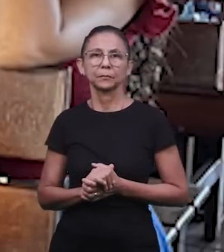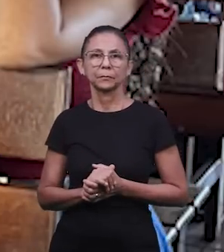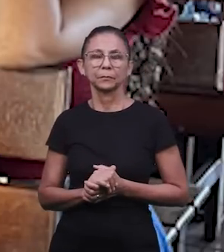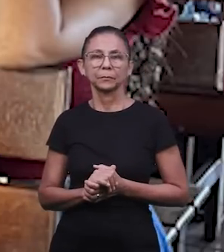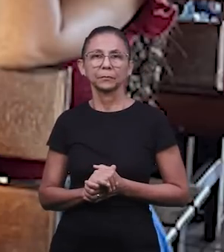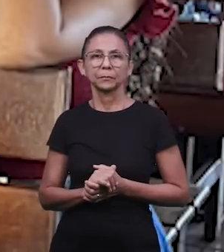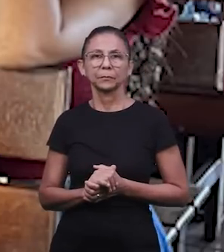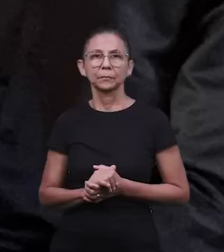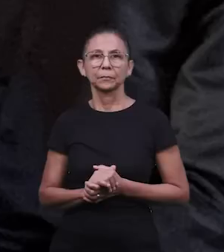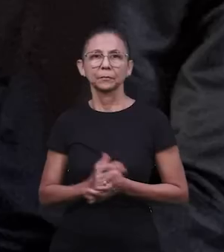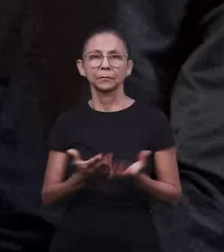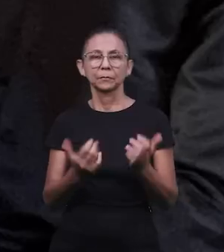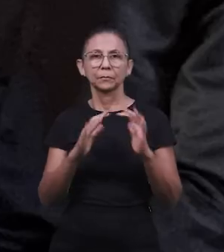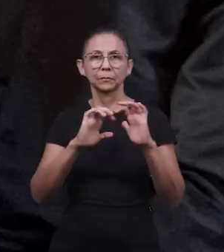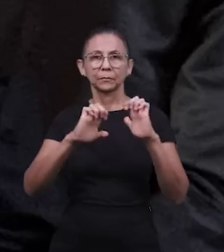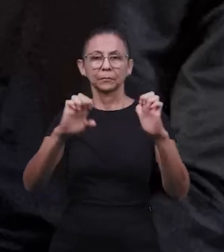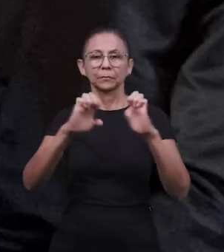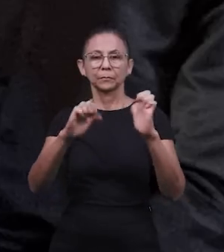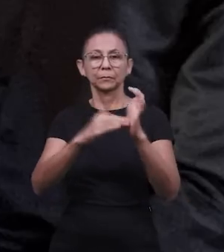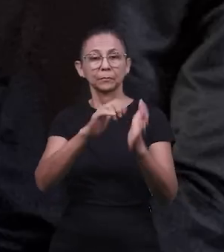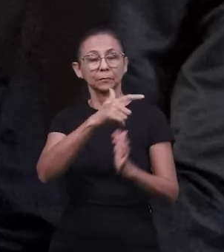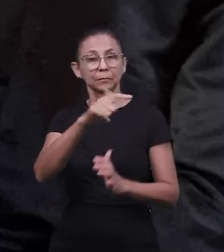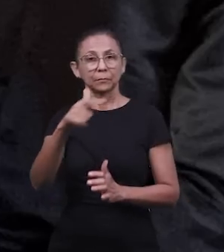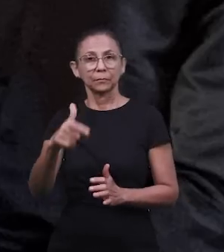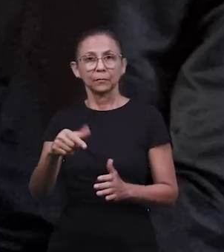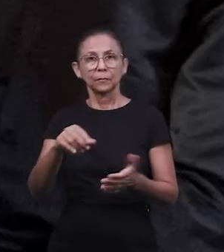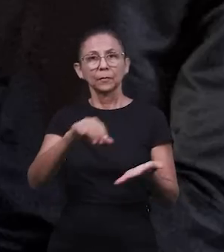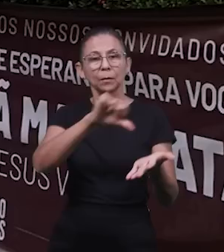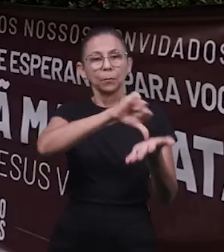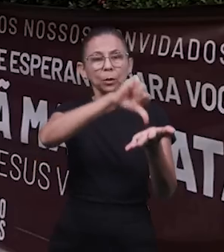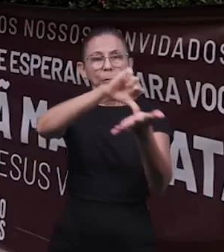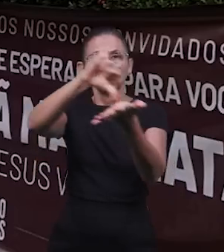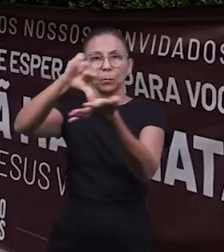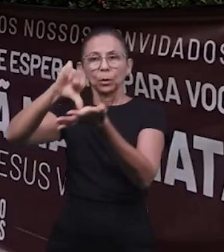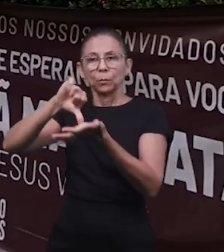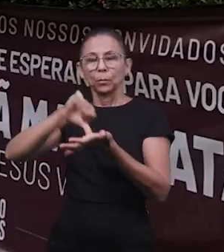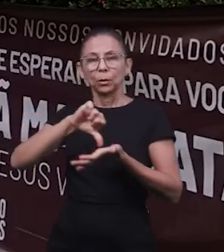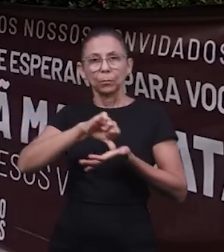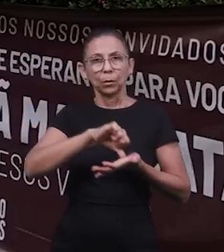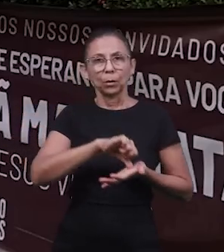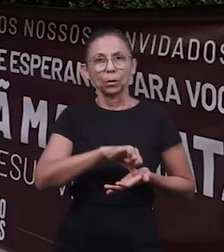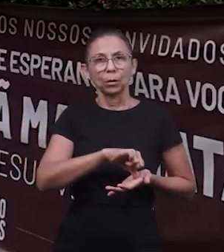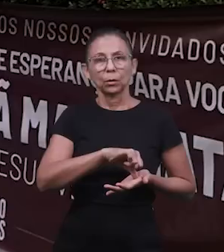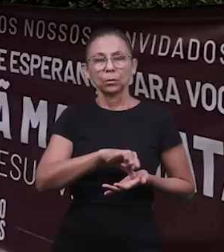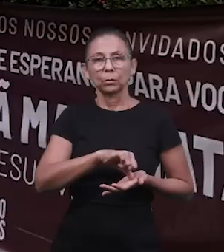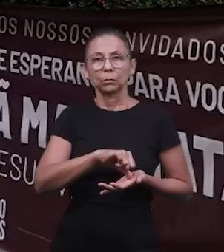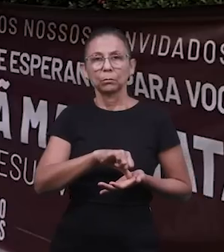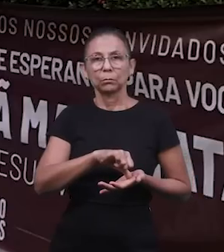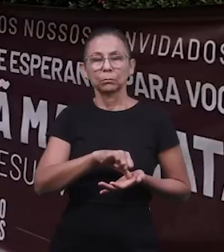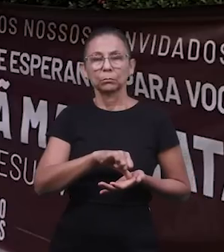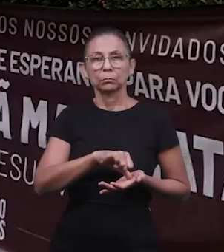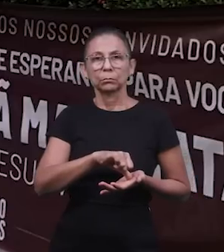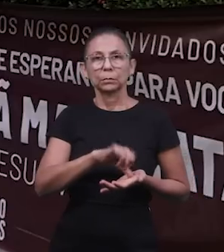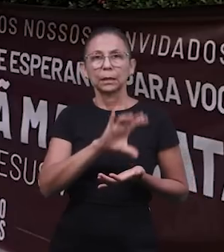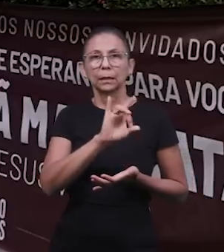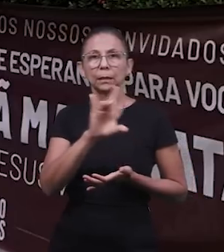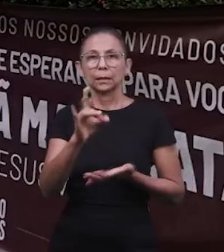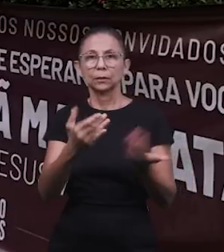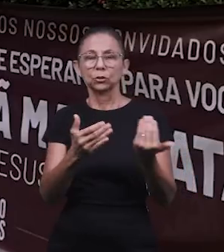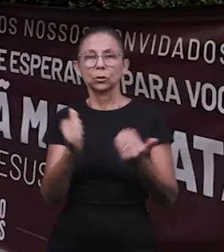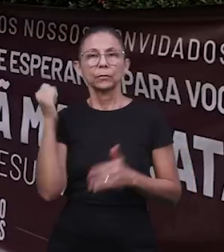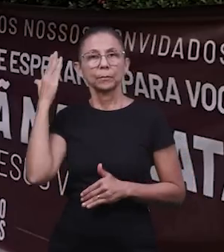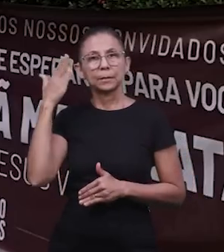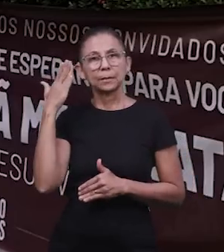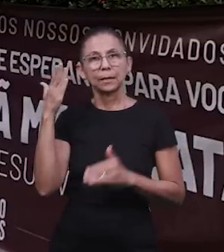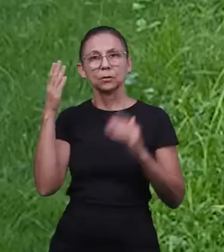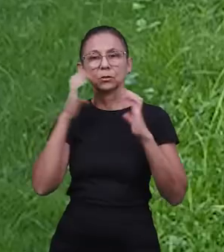deles trouxe uma palavra acerca da evangelização nesta última hora. E essa turma aí da ICM Presidente Kennedy saiu às ruas